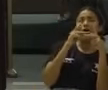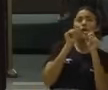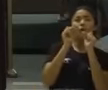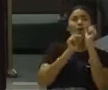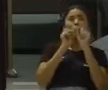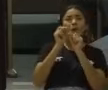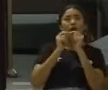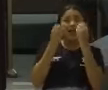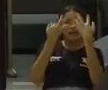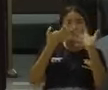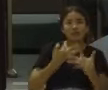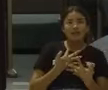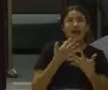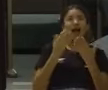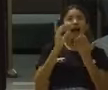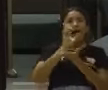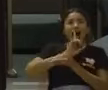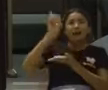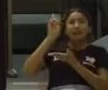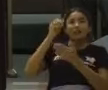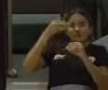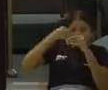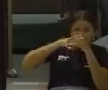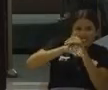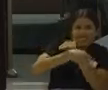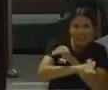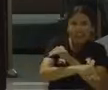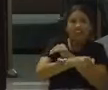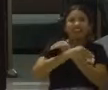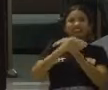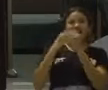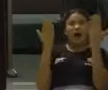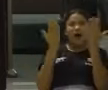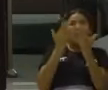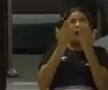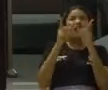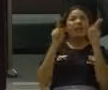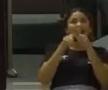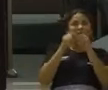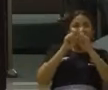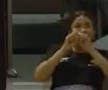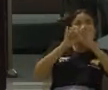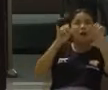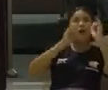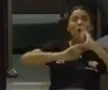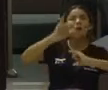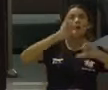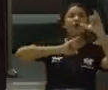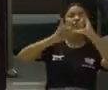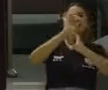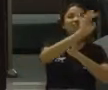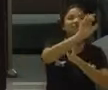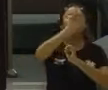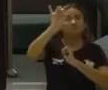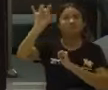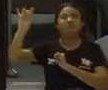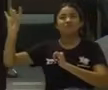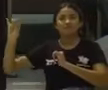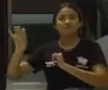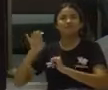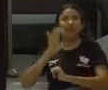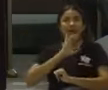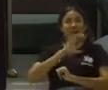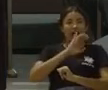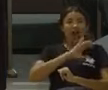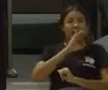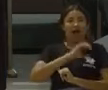minha natureza, que é a graça, e eu vou compartilhar para você. Eu vou compartilhar para você. Só que ele